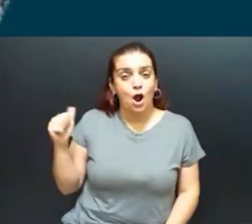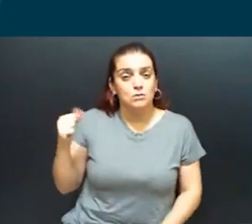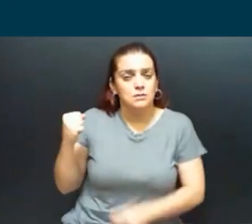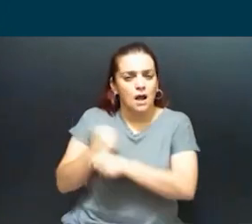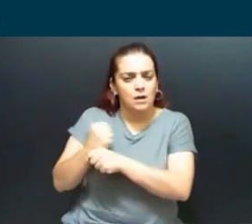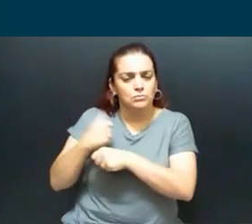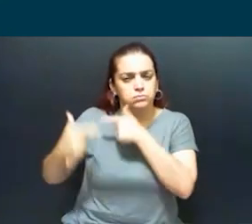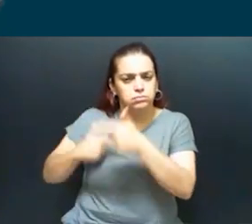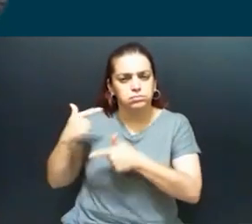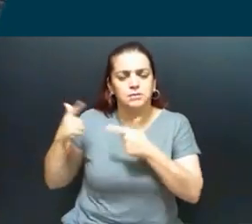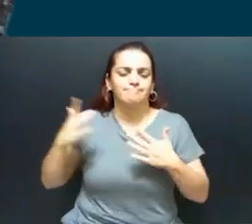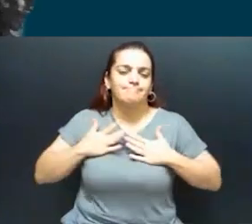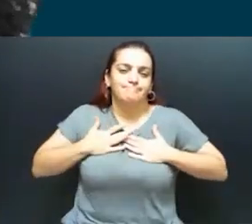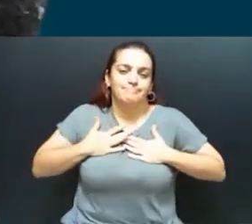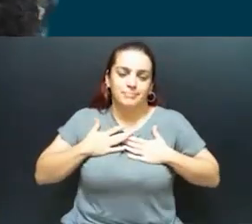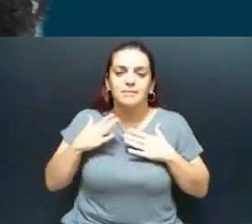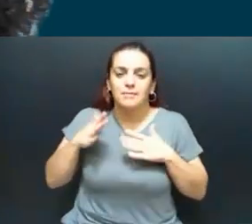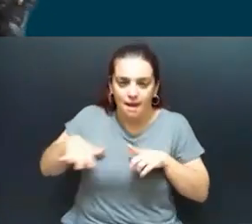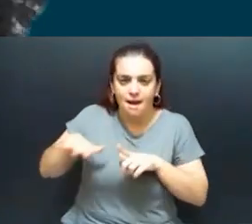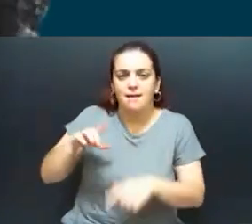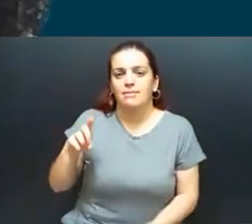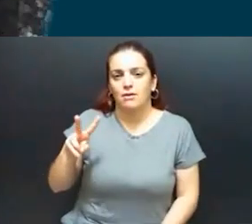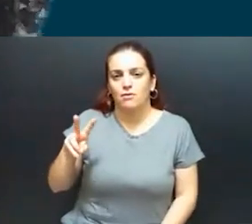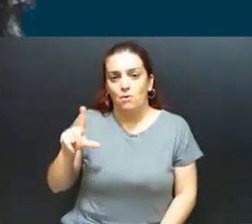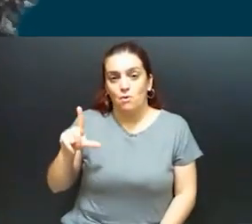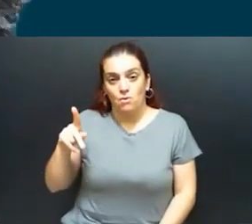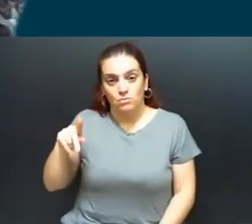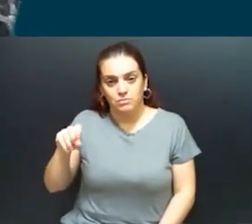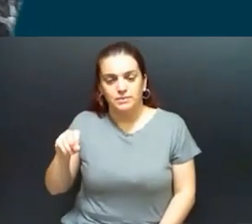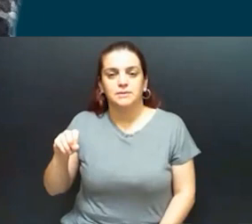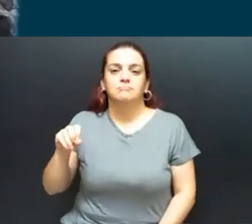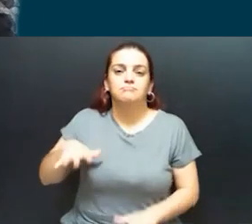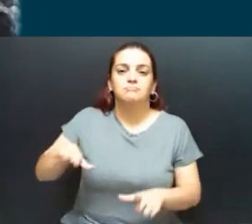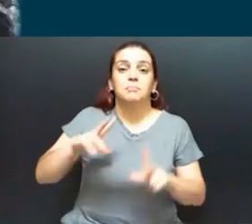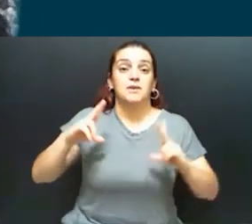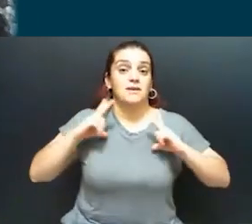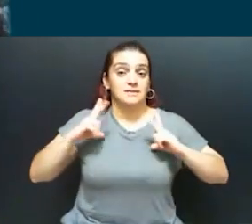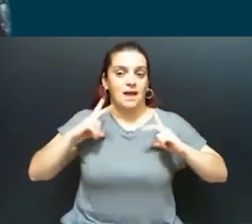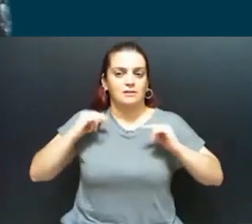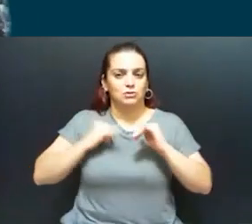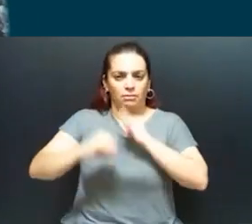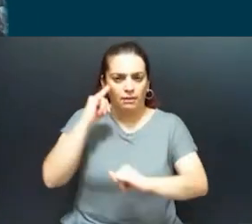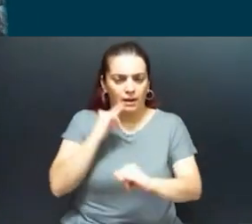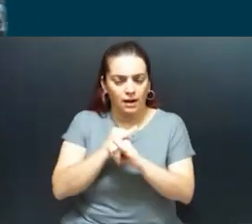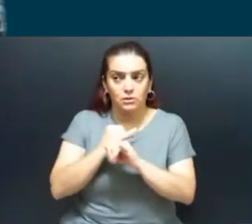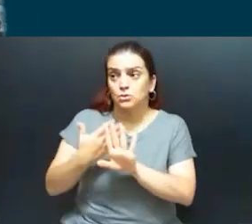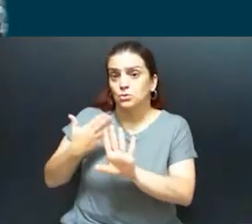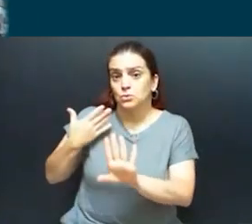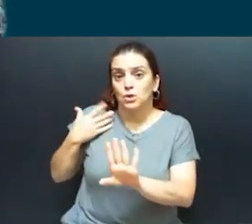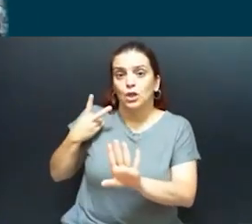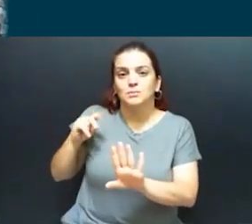cultura DevOps e ativista de segurança e privacidade na internet. Ela está na TOTWORKS desde